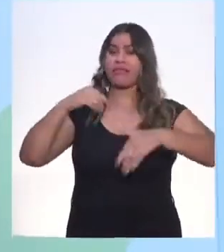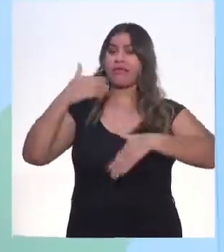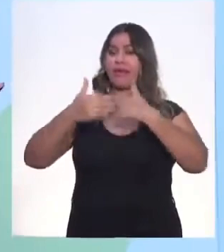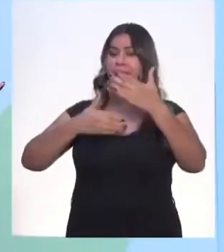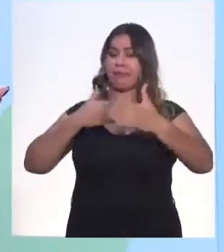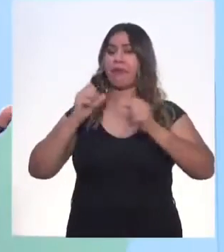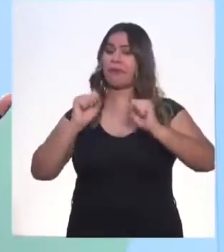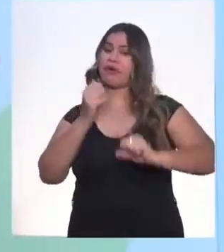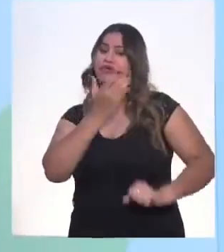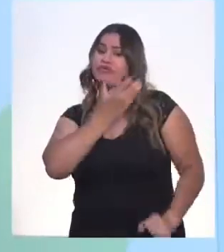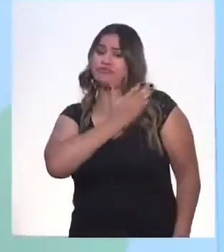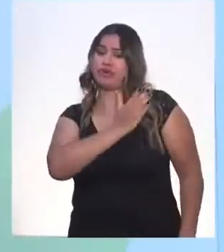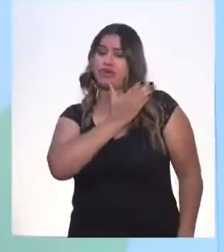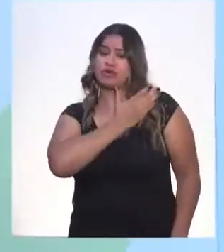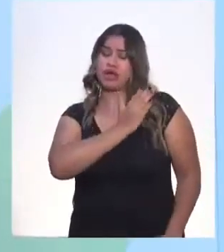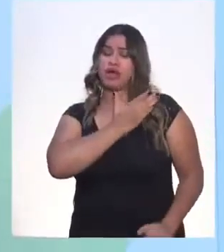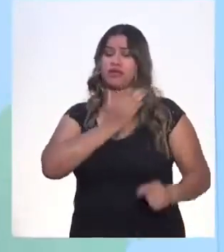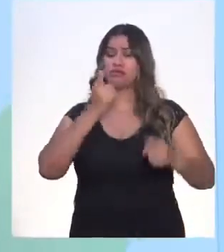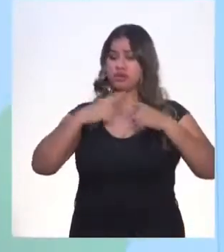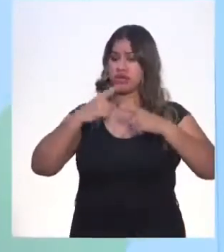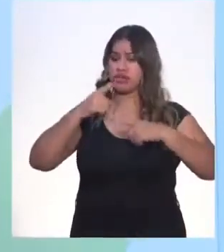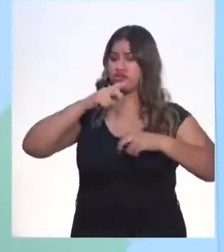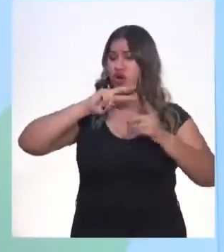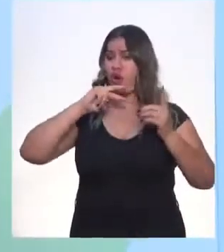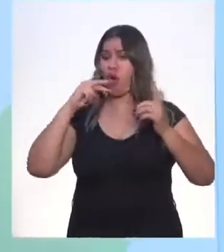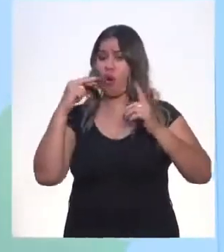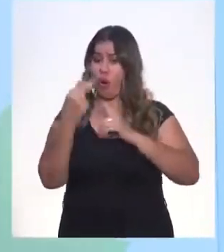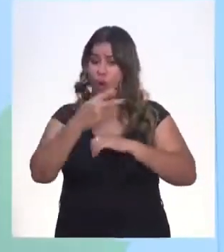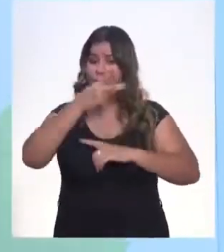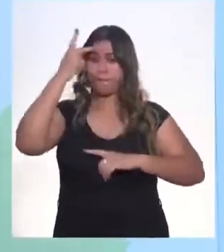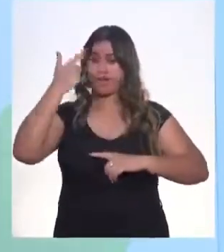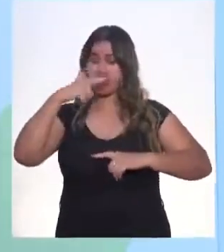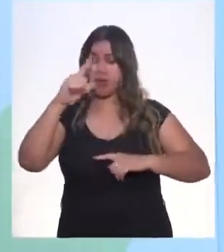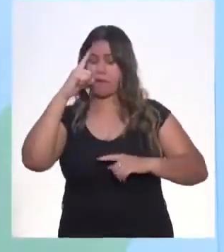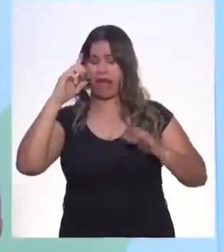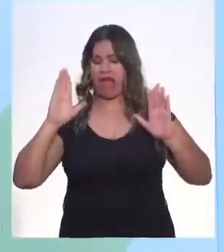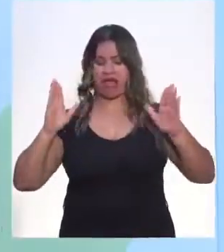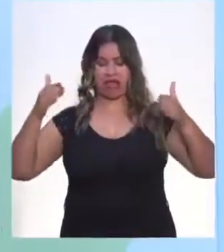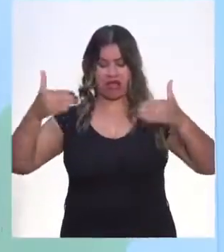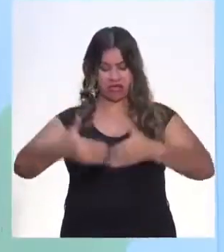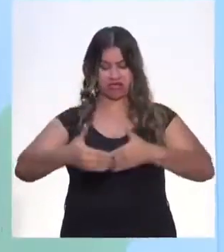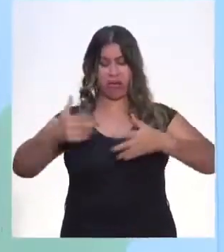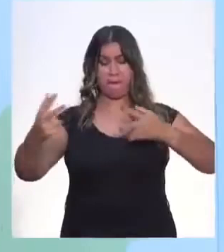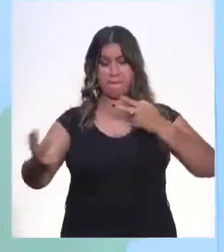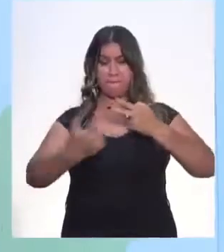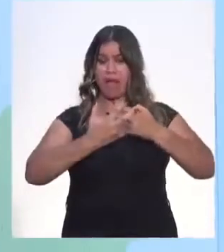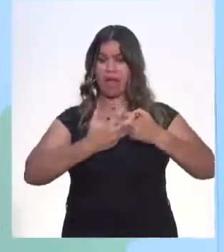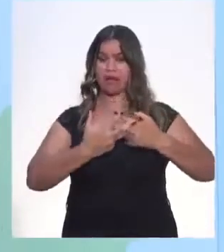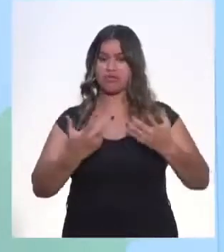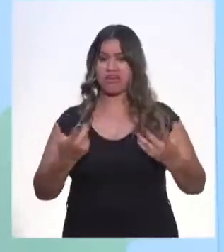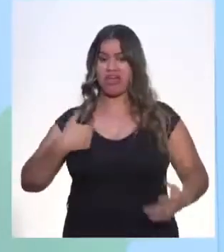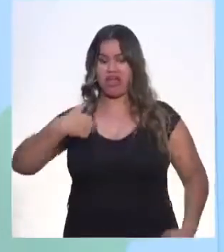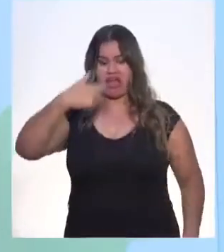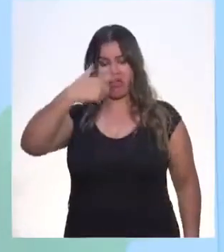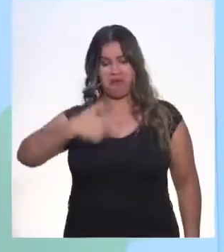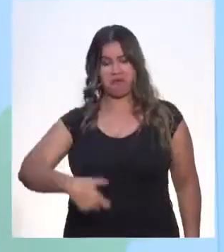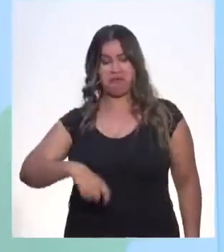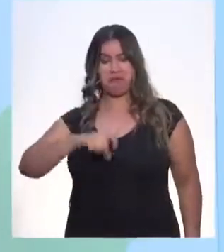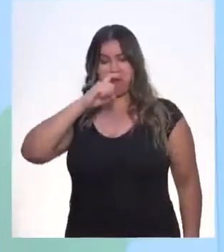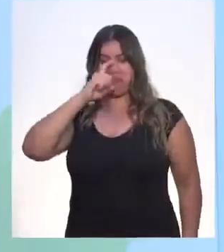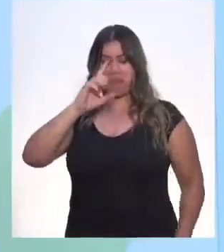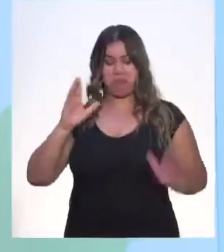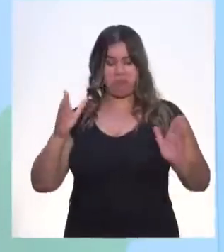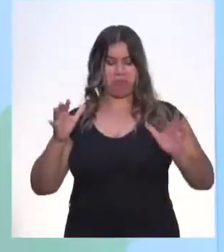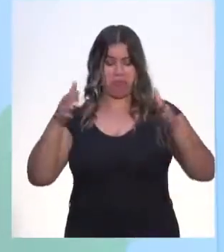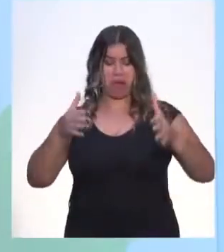gere preconceitos, porque a gente olha para o outro e a gente coloca ele dentro da caixinha que a gente acha, né? Então, assim, olha, eu sou assim, a caixinha é